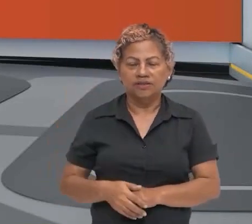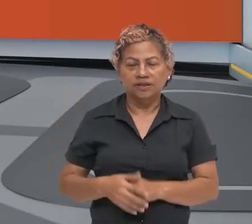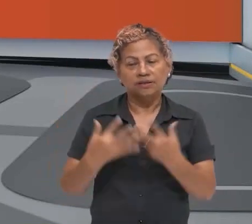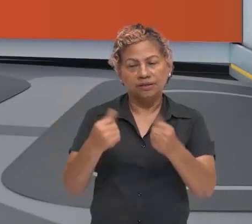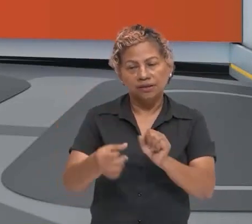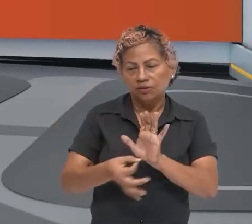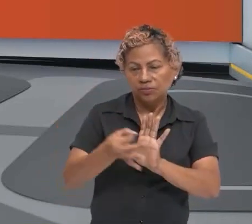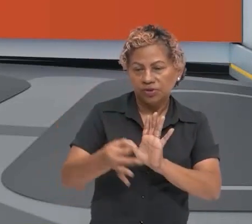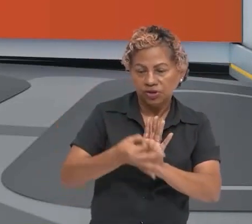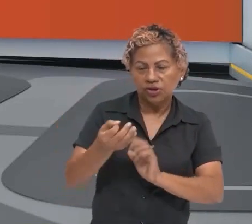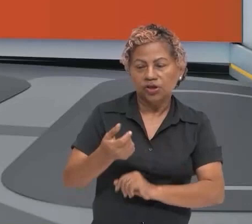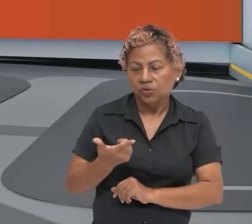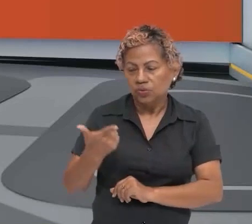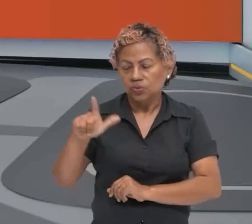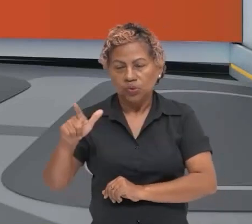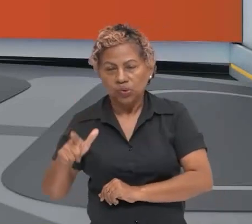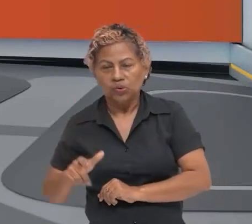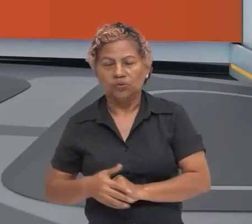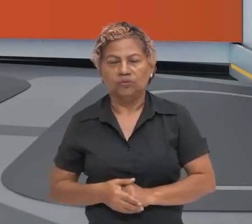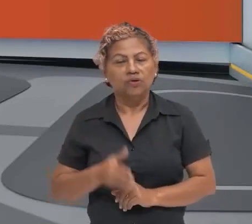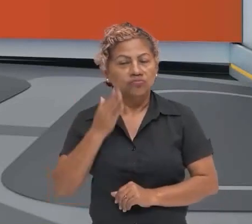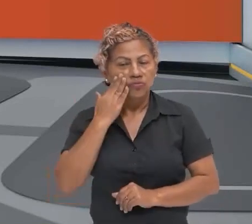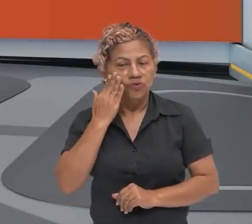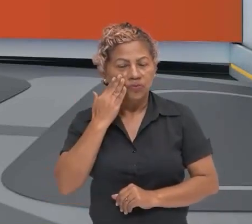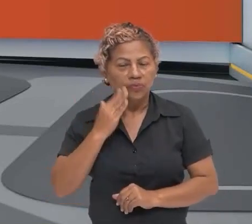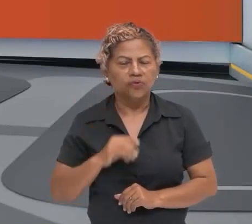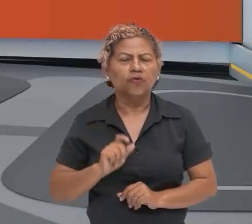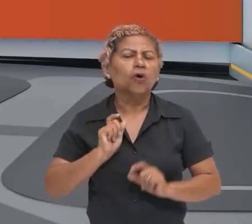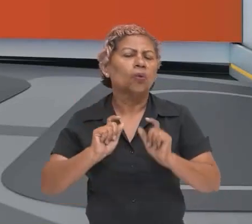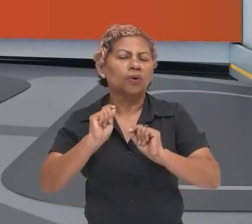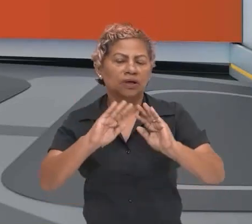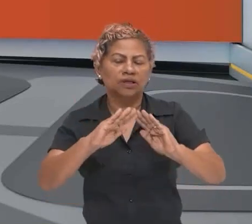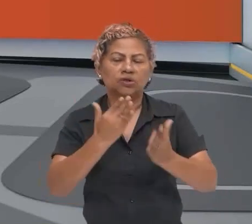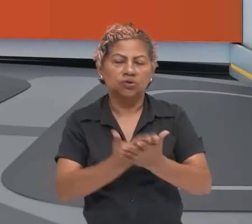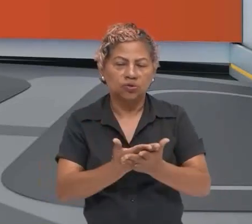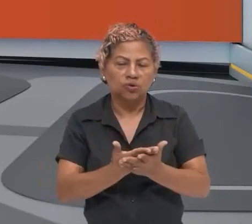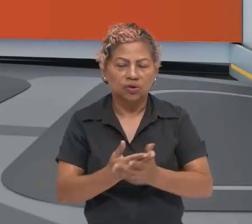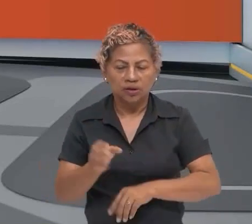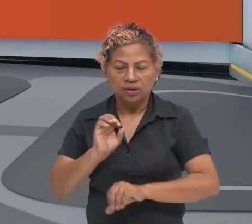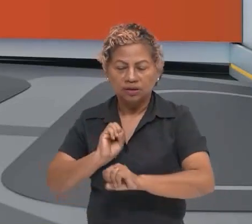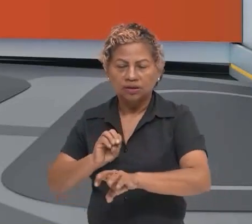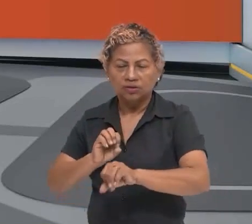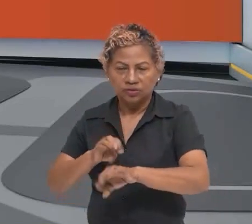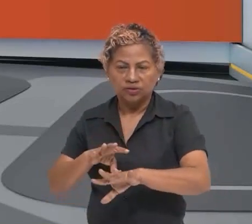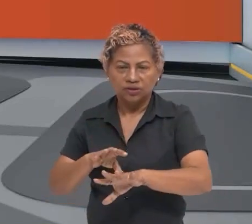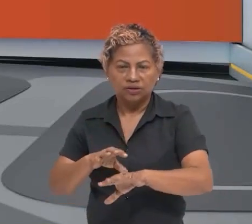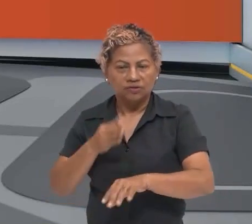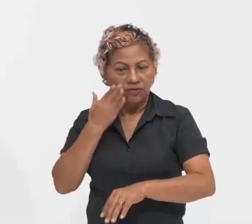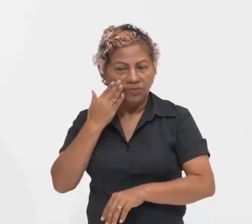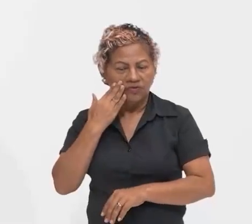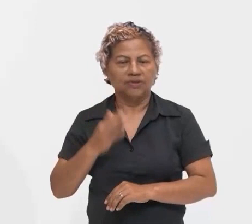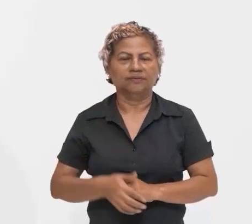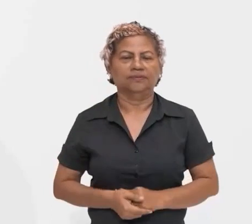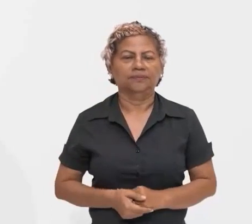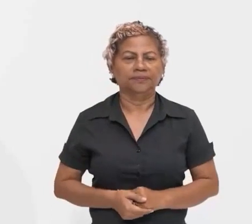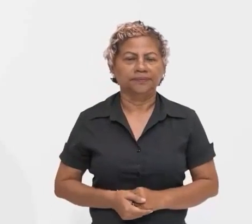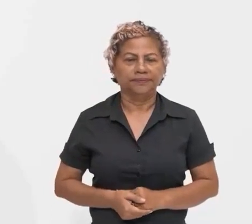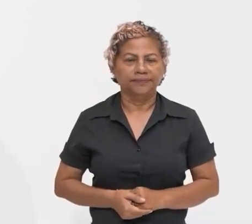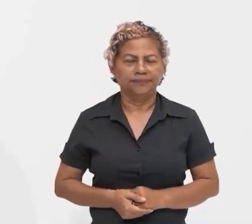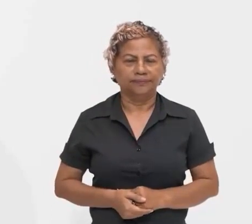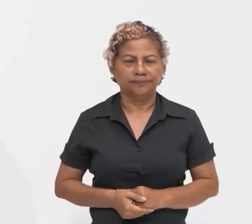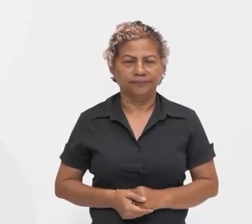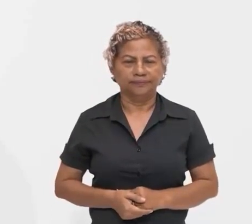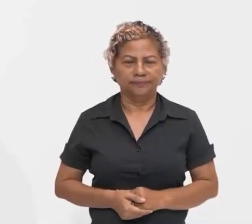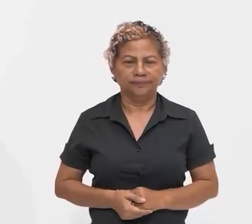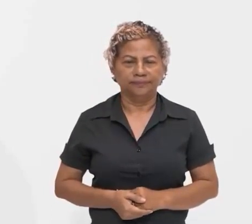Tá? Então, vamos ver o que essas escolas estão fazendo nos dias de hoje e nos primórdios. Vamos lá?